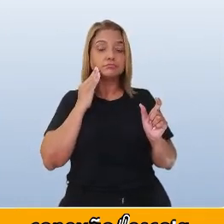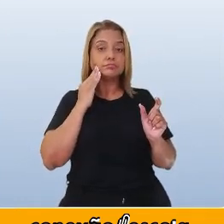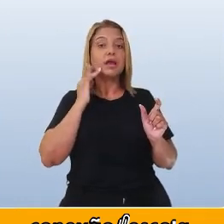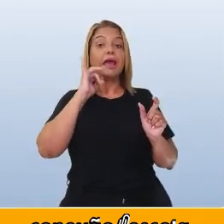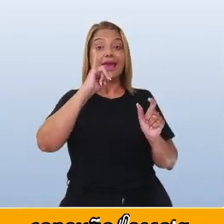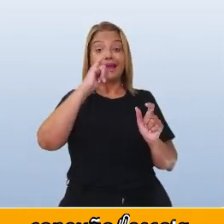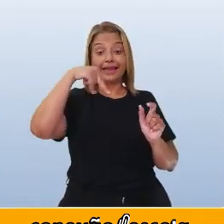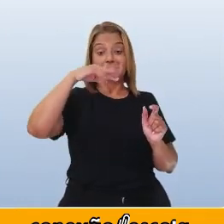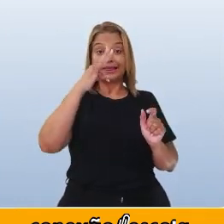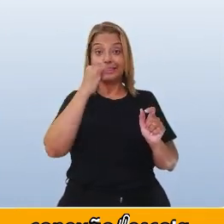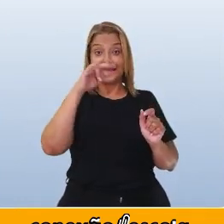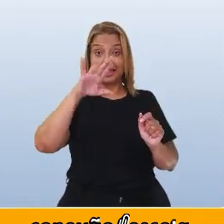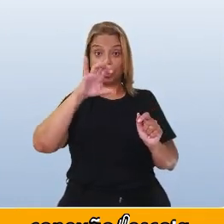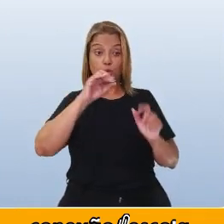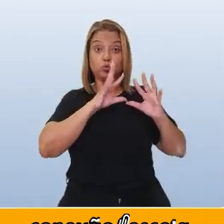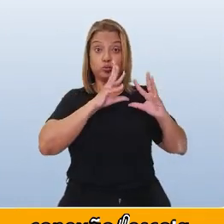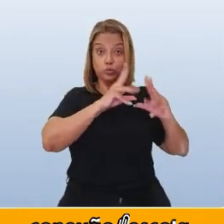mais